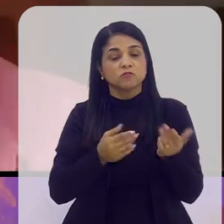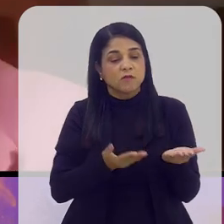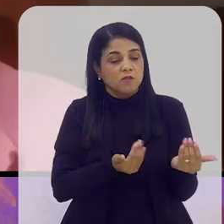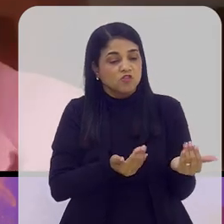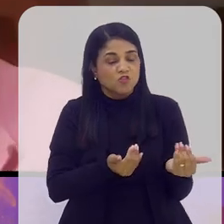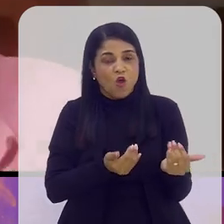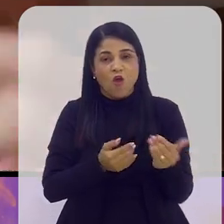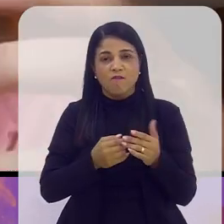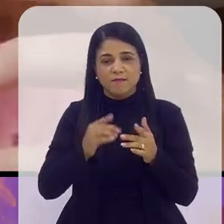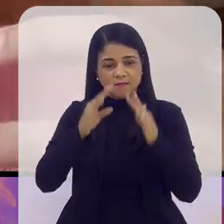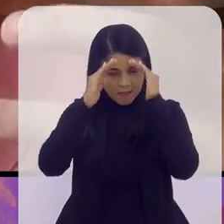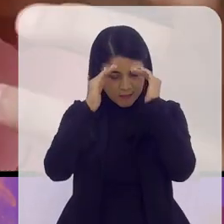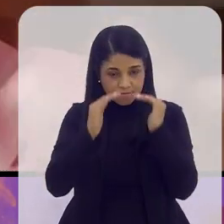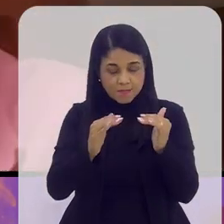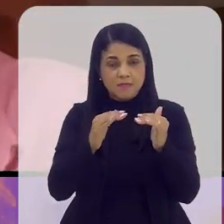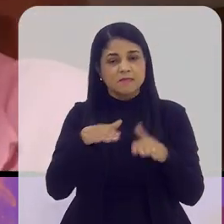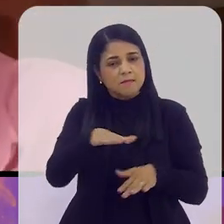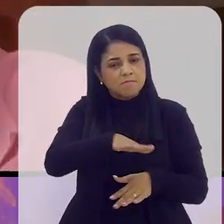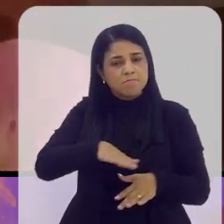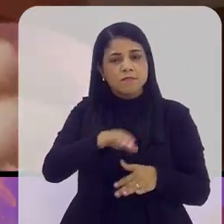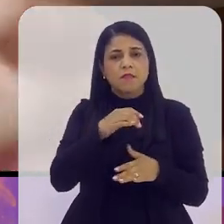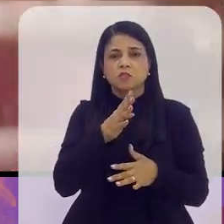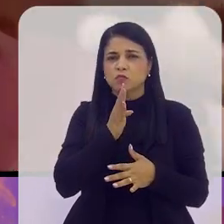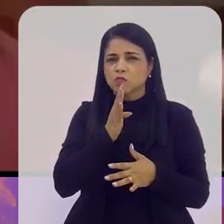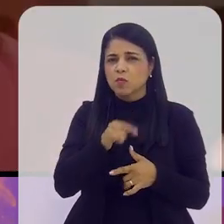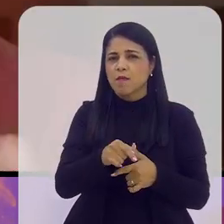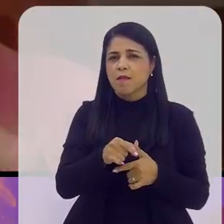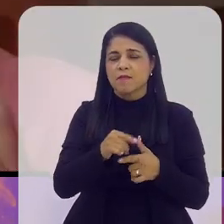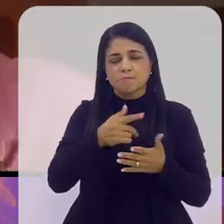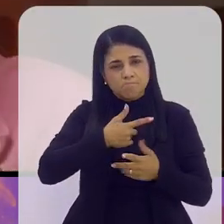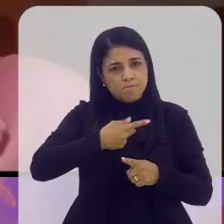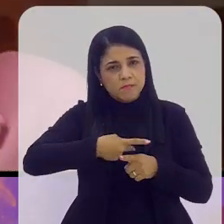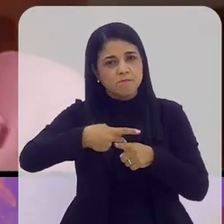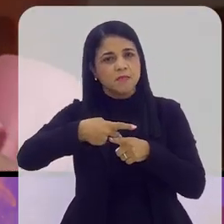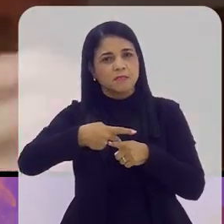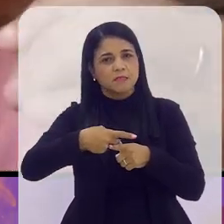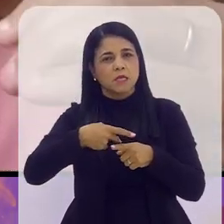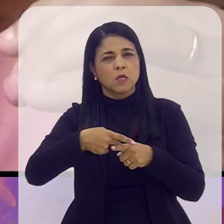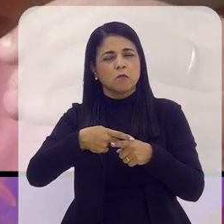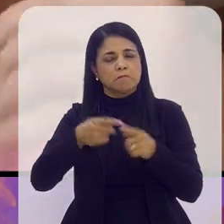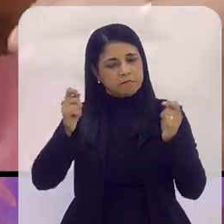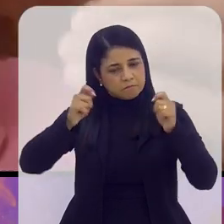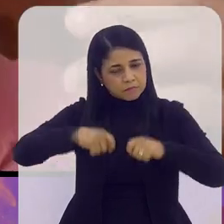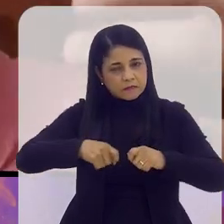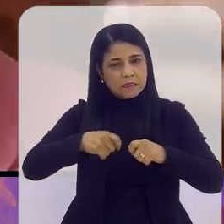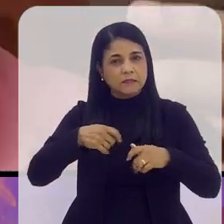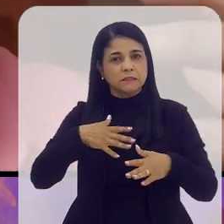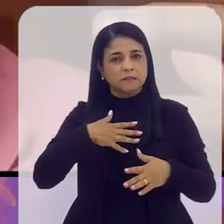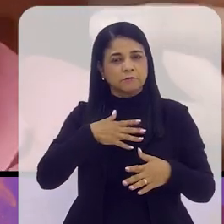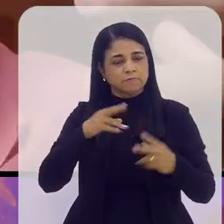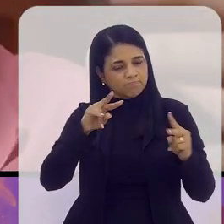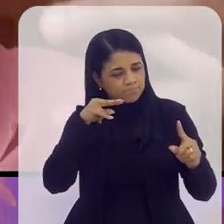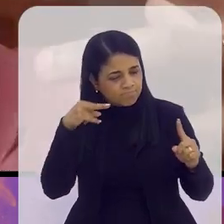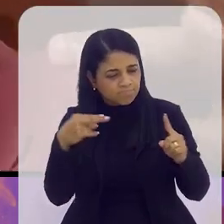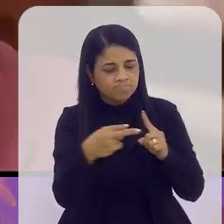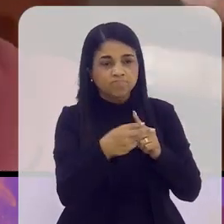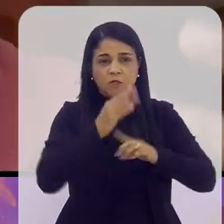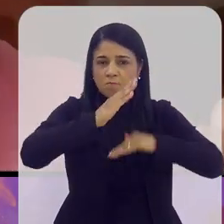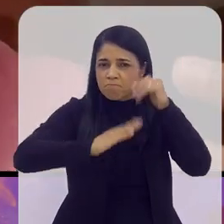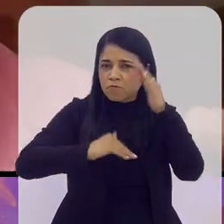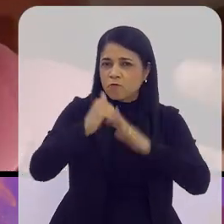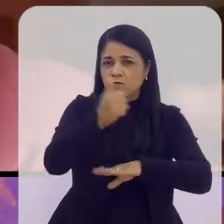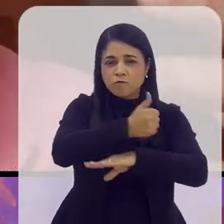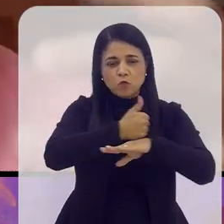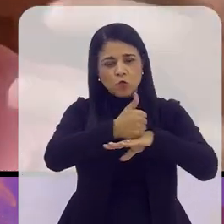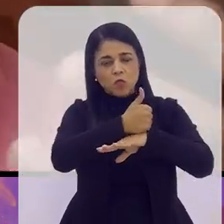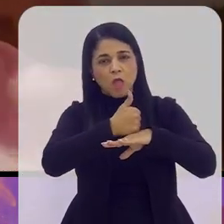mais jovens, que entende o ambiente de seleção, que negocia premiações, que tem uma capacidade de trazer um olhar profissional. Ele é